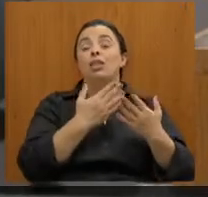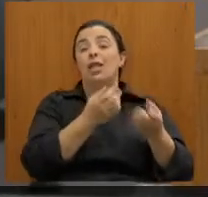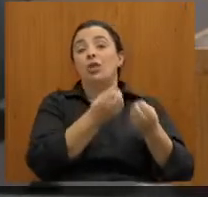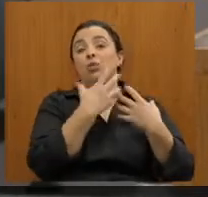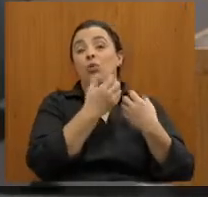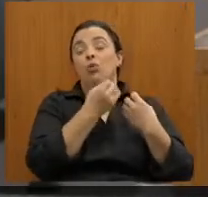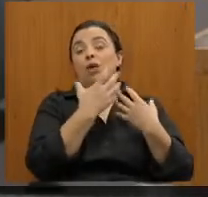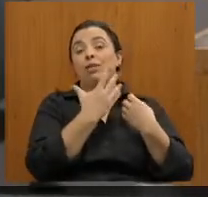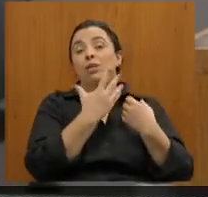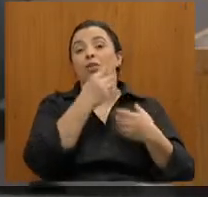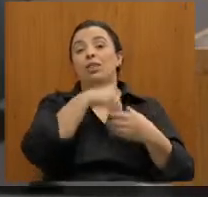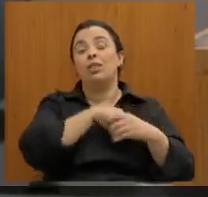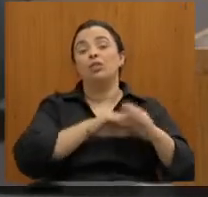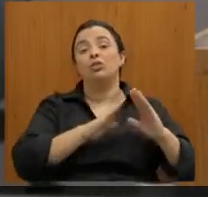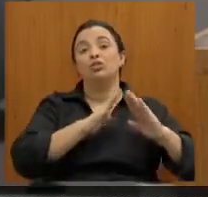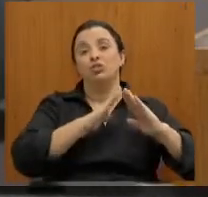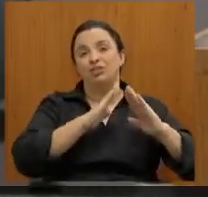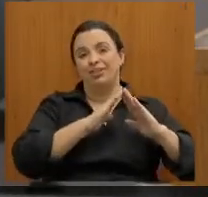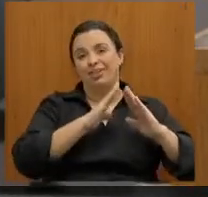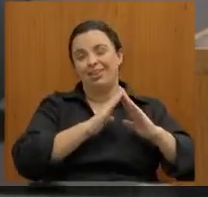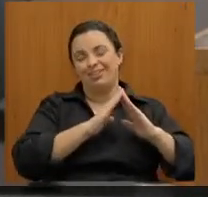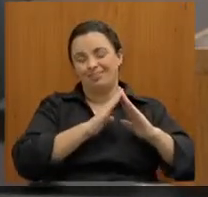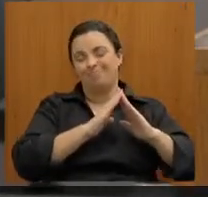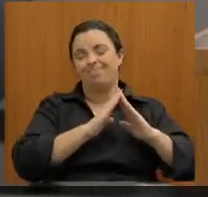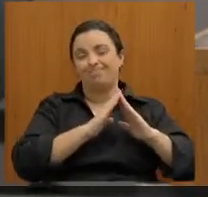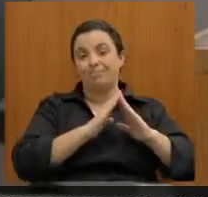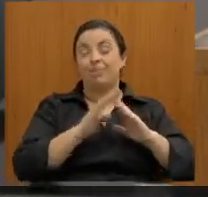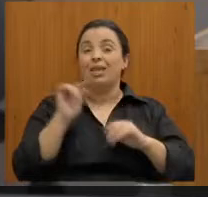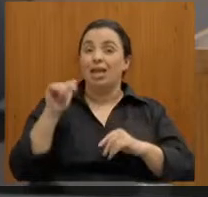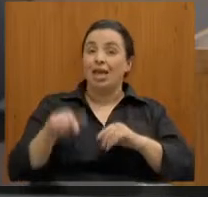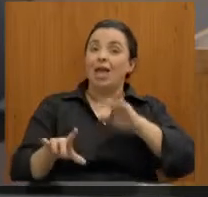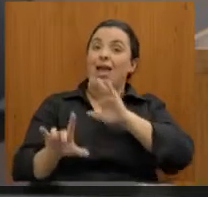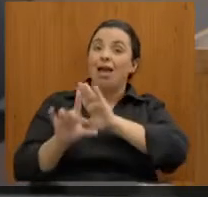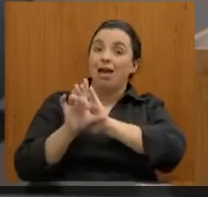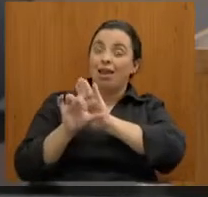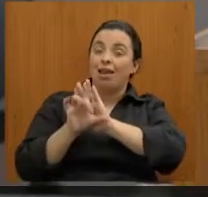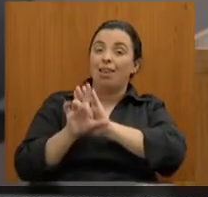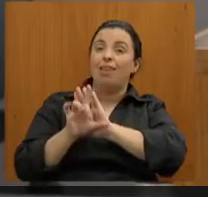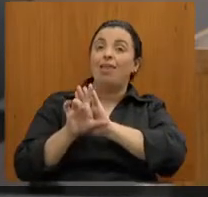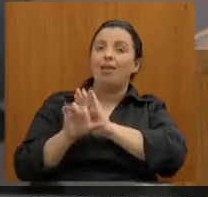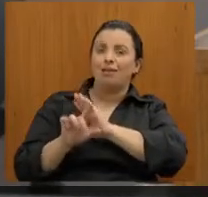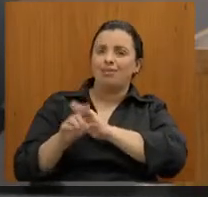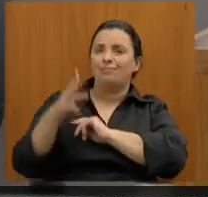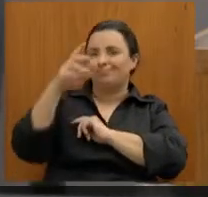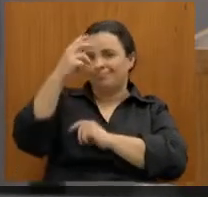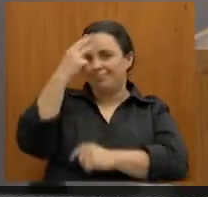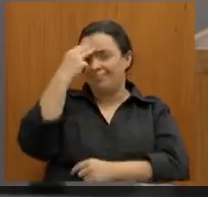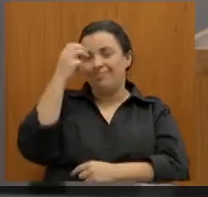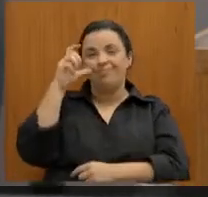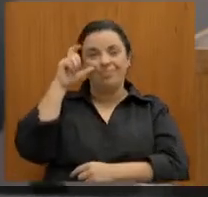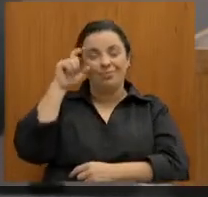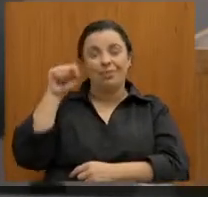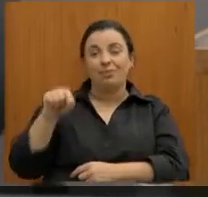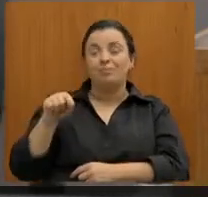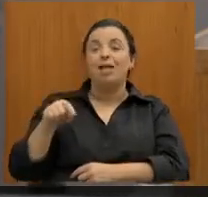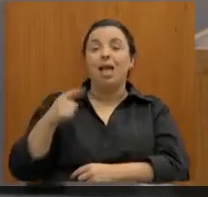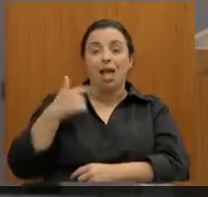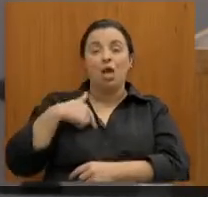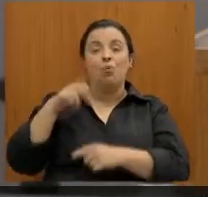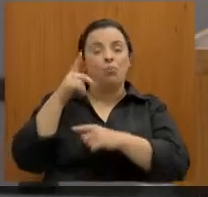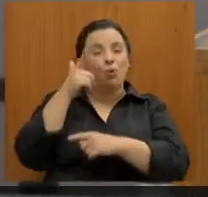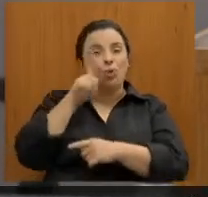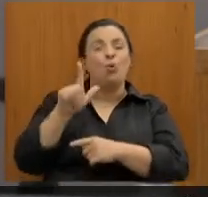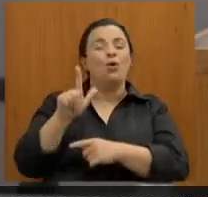possa avançar a Lei Maria da Penha assim é uma conquista e no debut dela nós vemos que tem várias